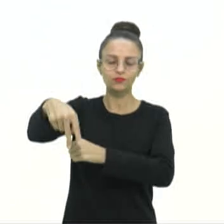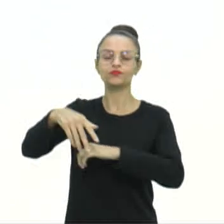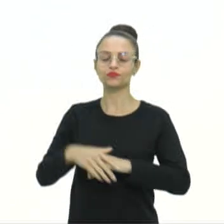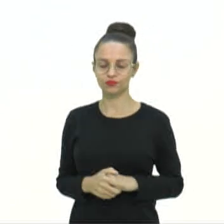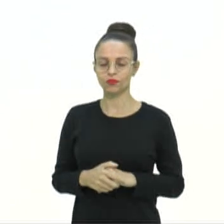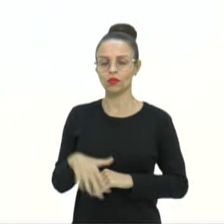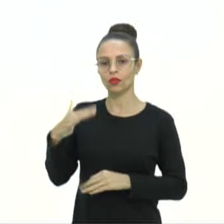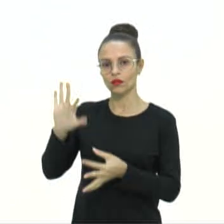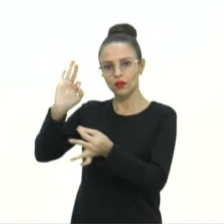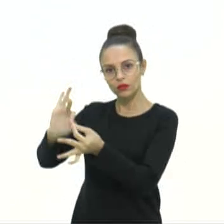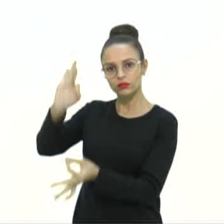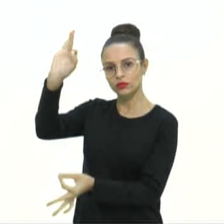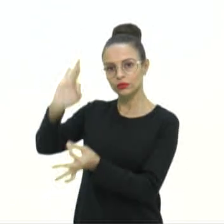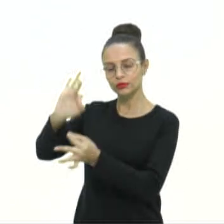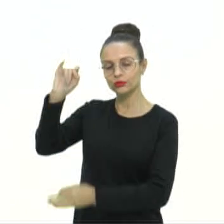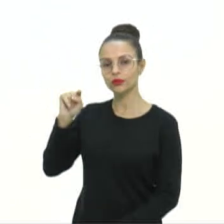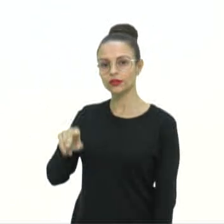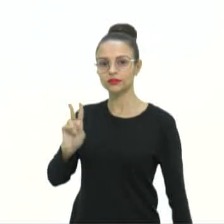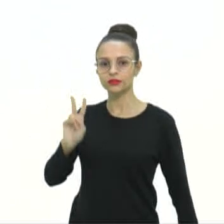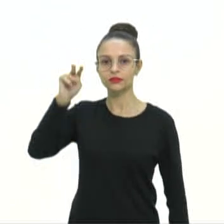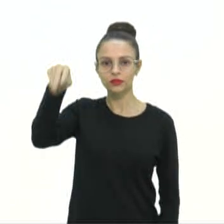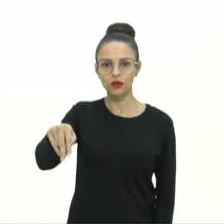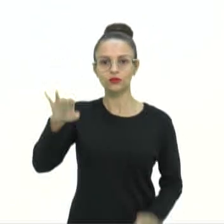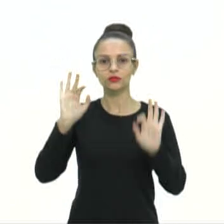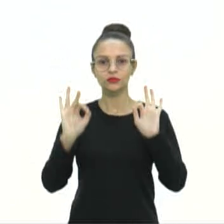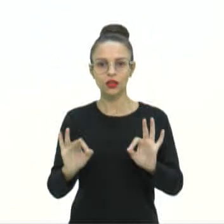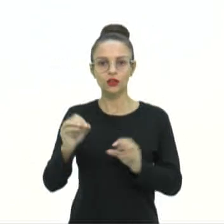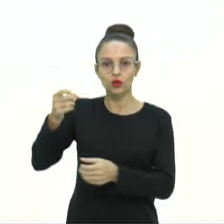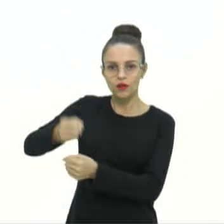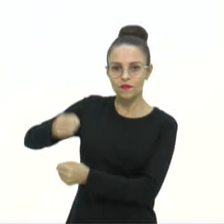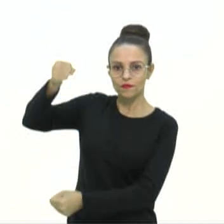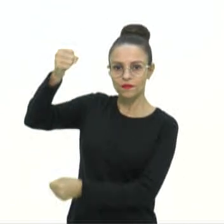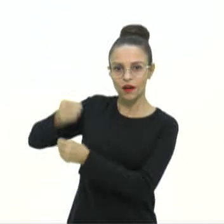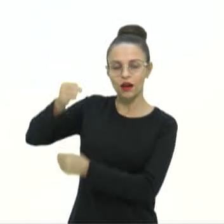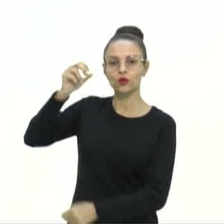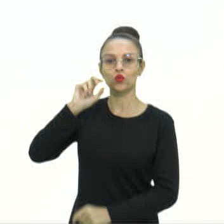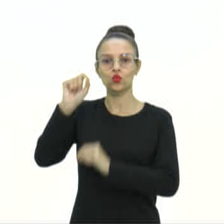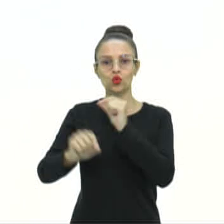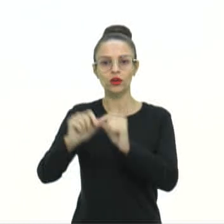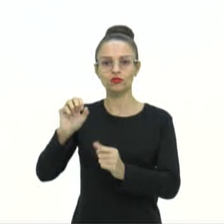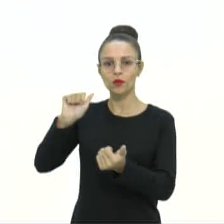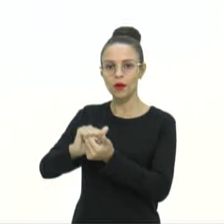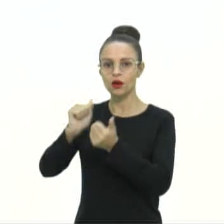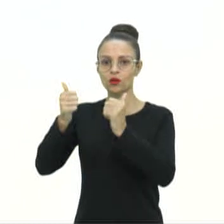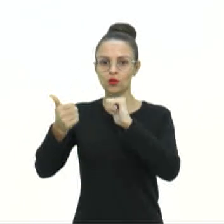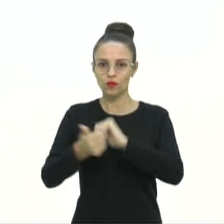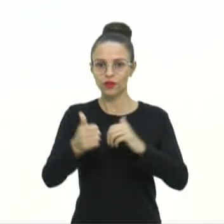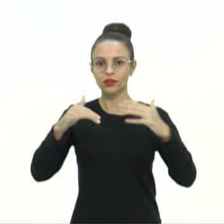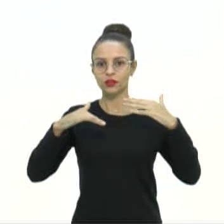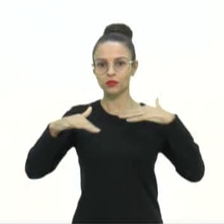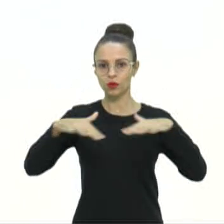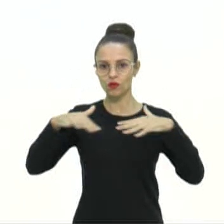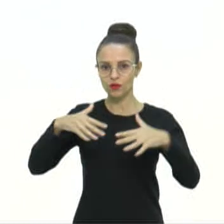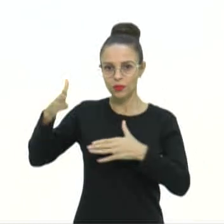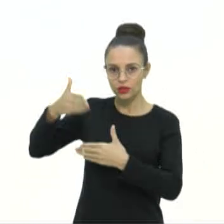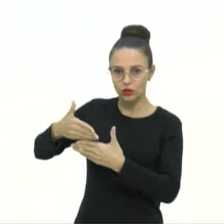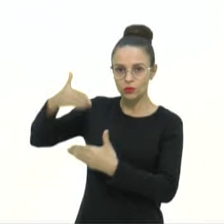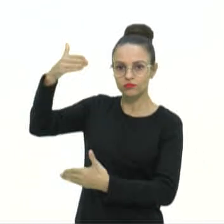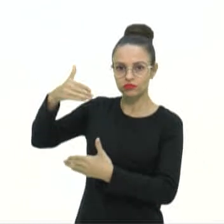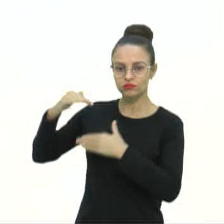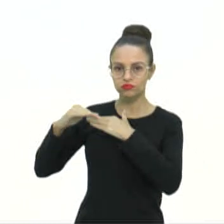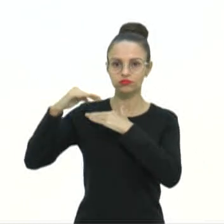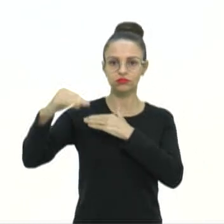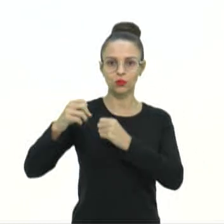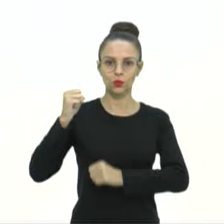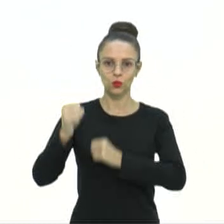estimativa de altura alcançada nesse salto, é possível considerar que as varas sirvam apenas para converter o movimento horizontal do atleta,